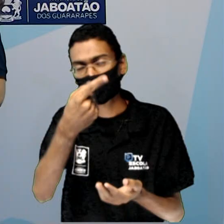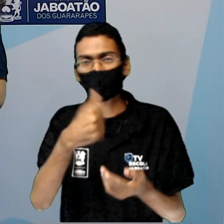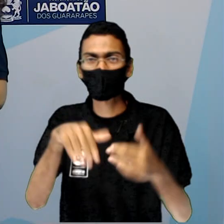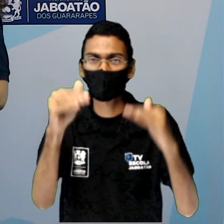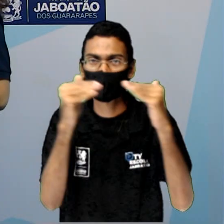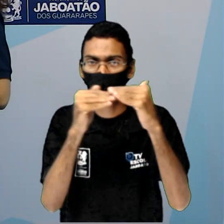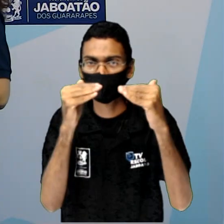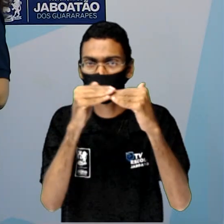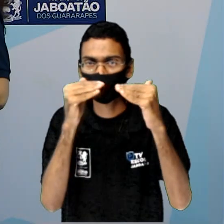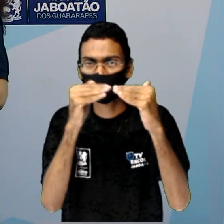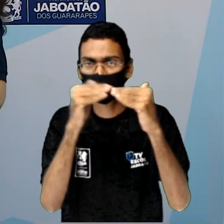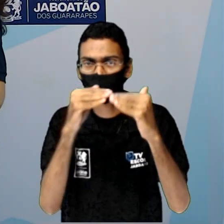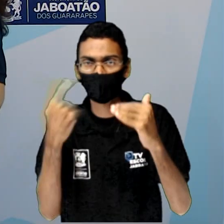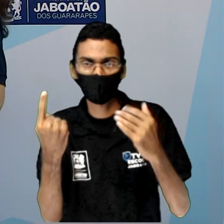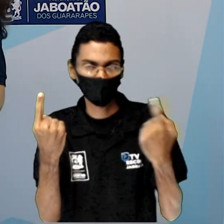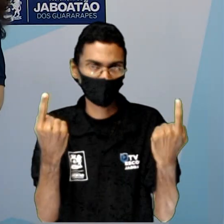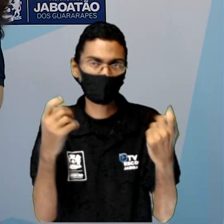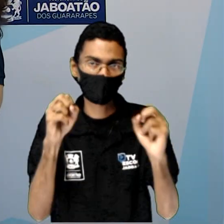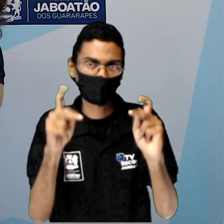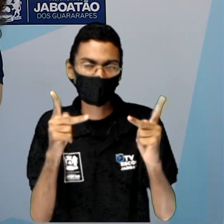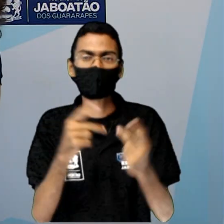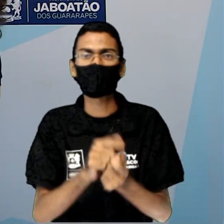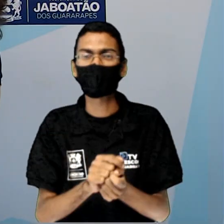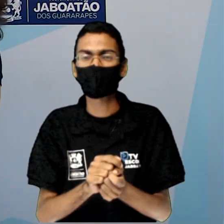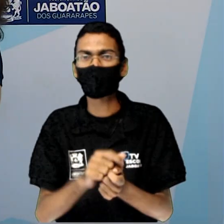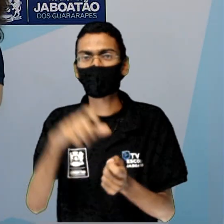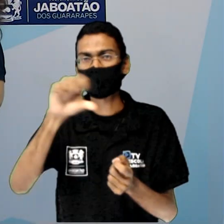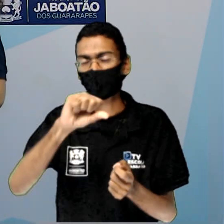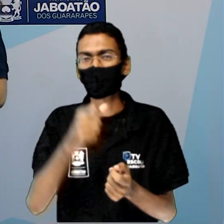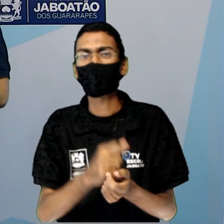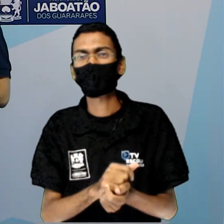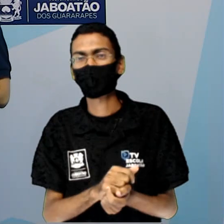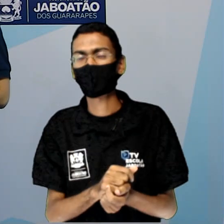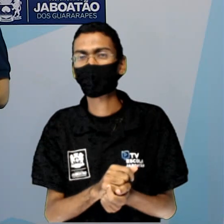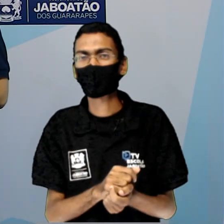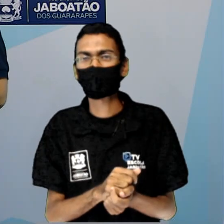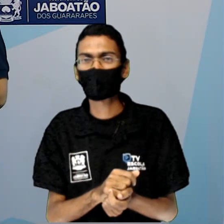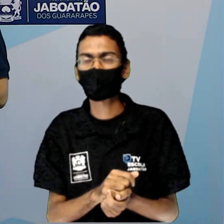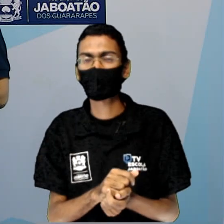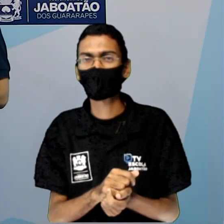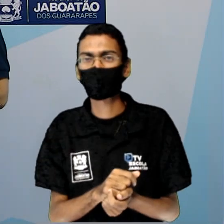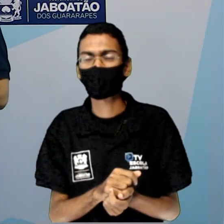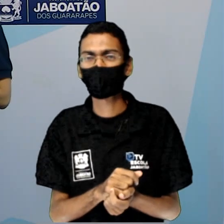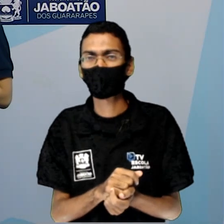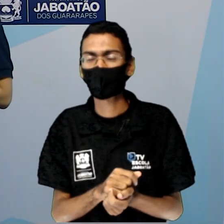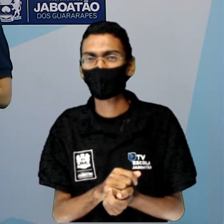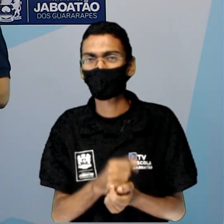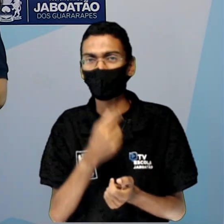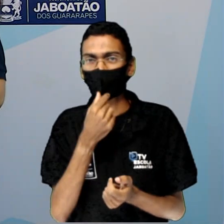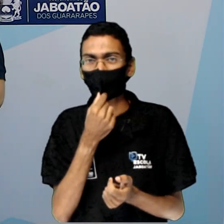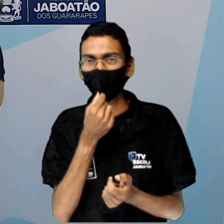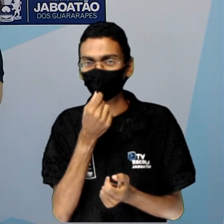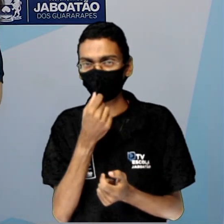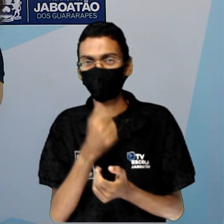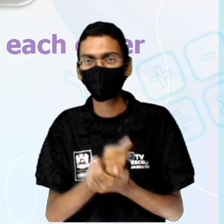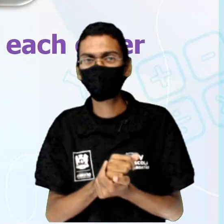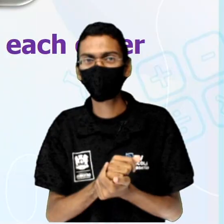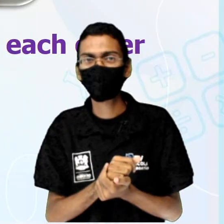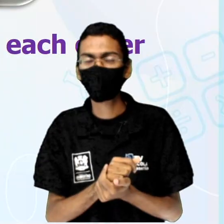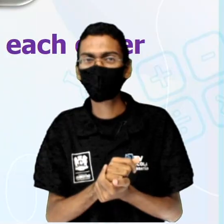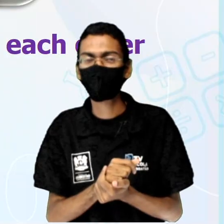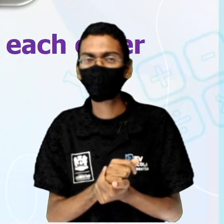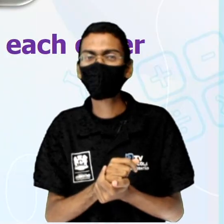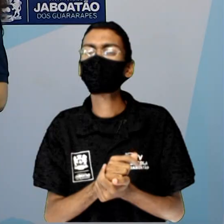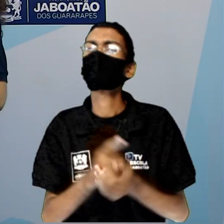outra. E na negação, olha, agreed, a gente acrescentou o D porque ele terminou em E. Então, aqui